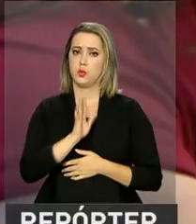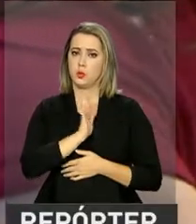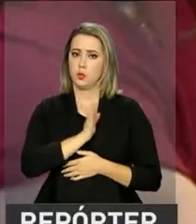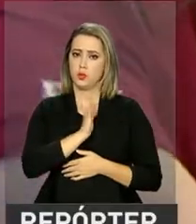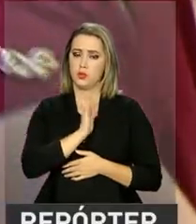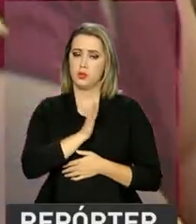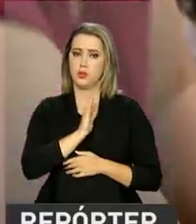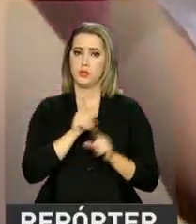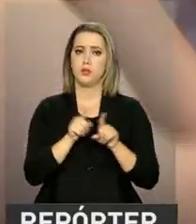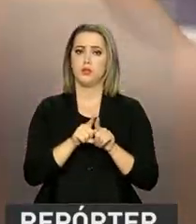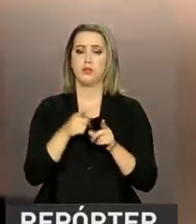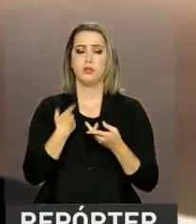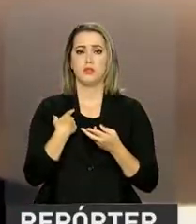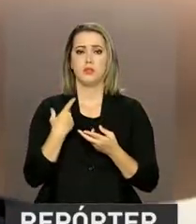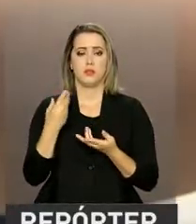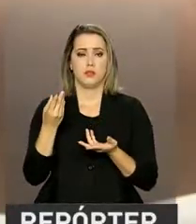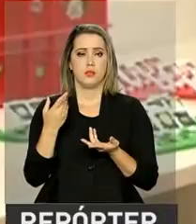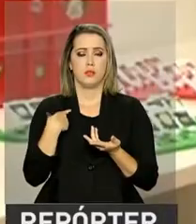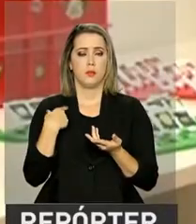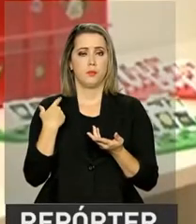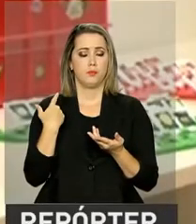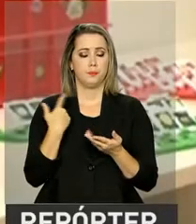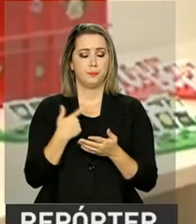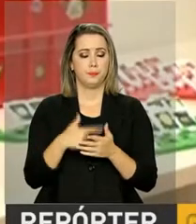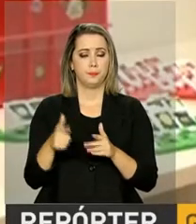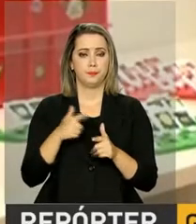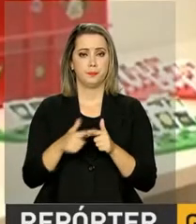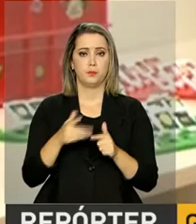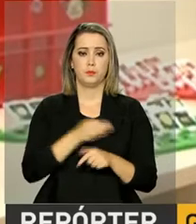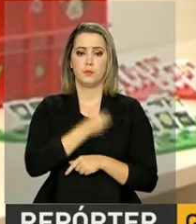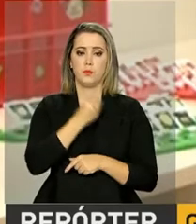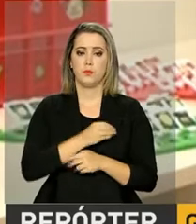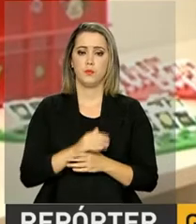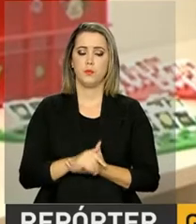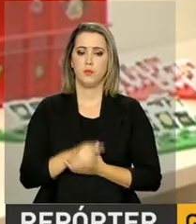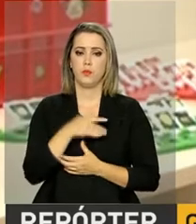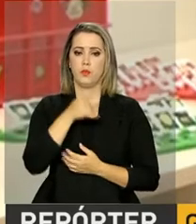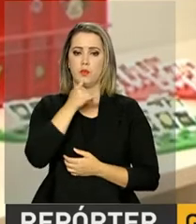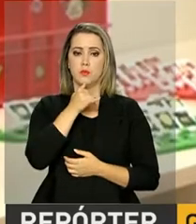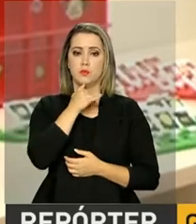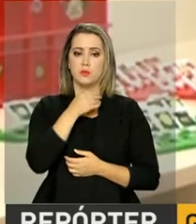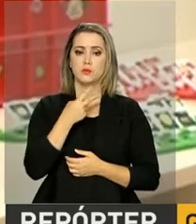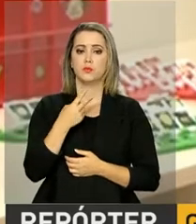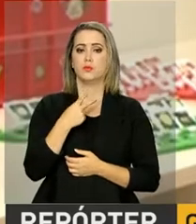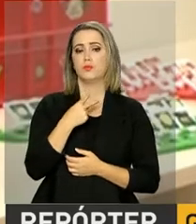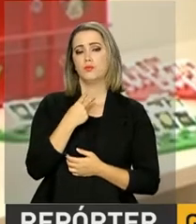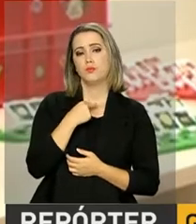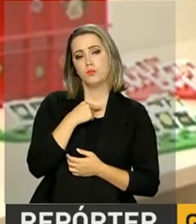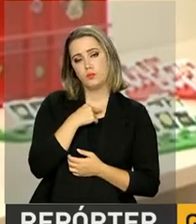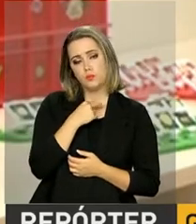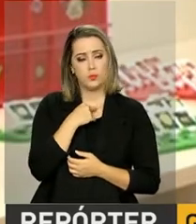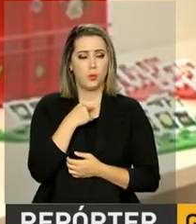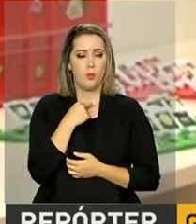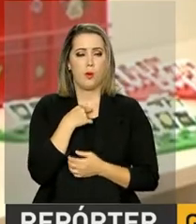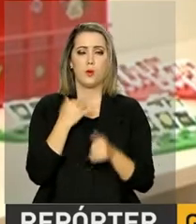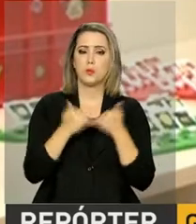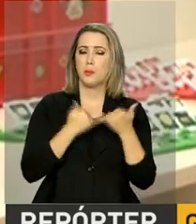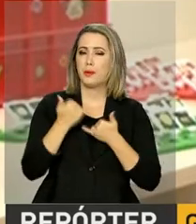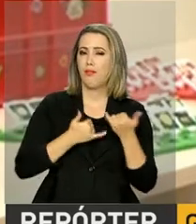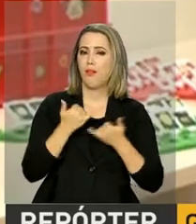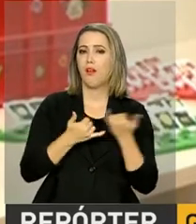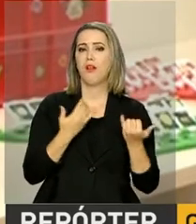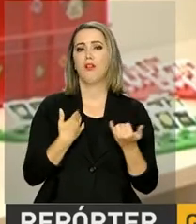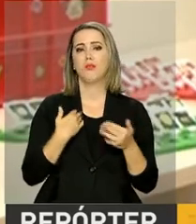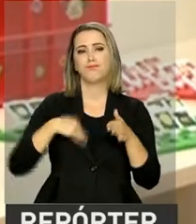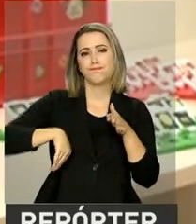de viver como outras crianças da mesma idade. É triste que eu não posso brincar com ninguém, com